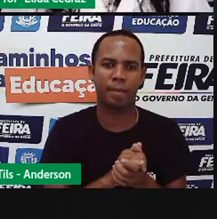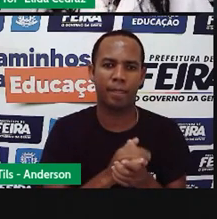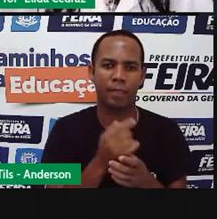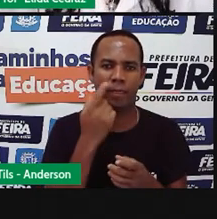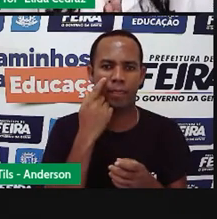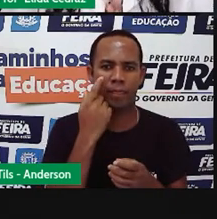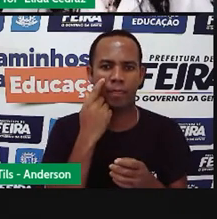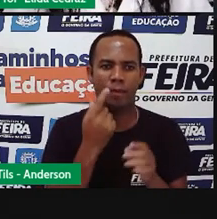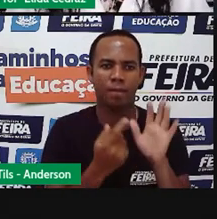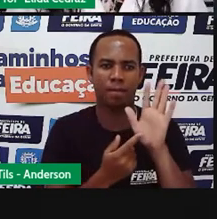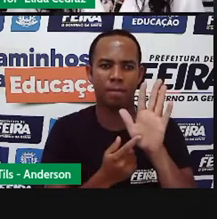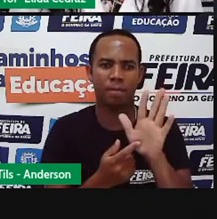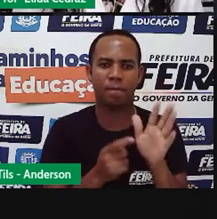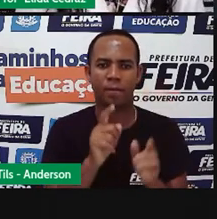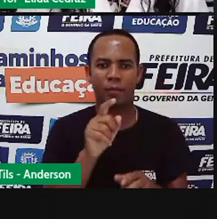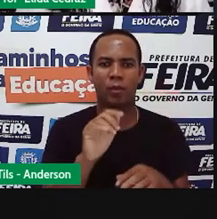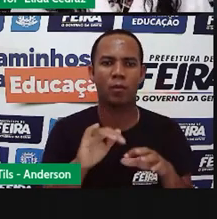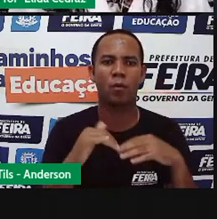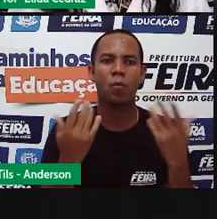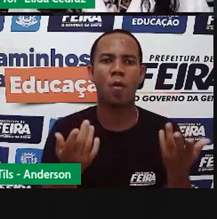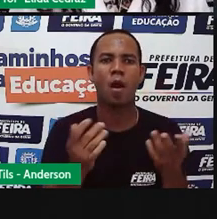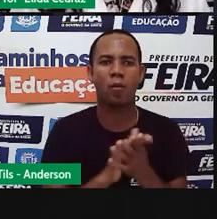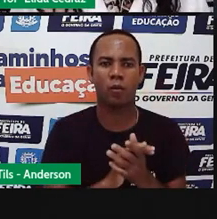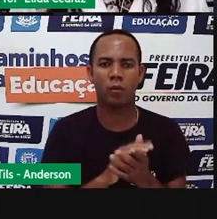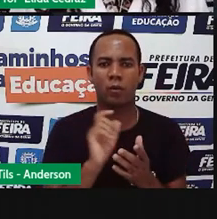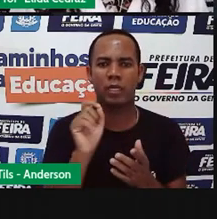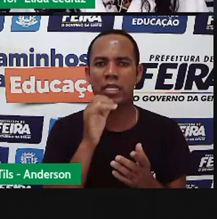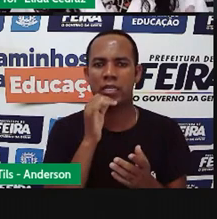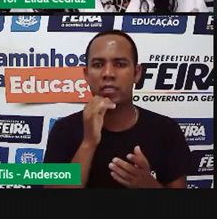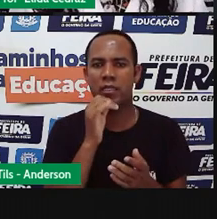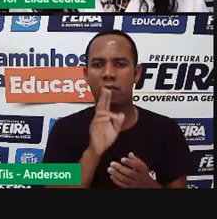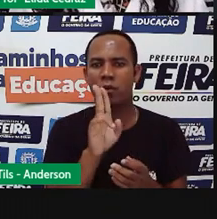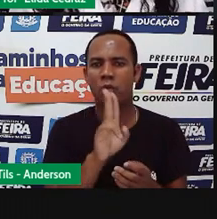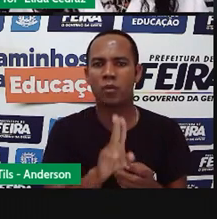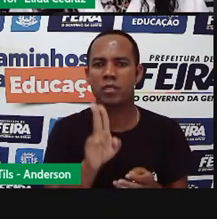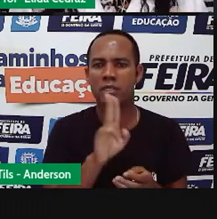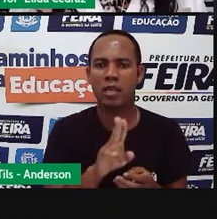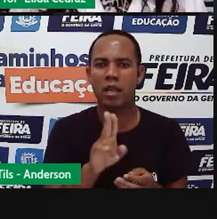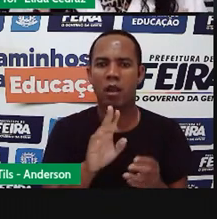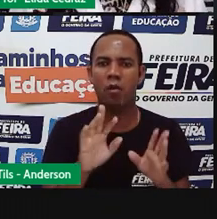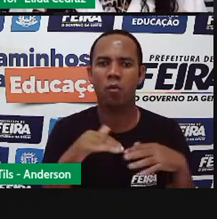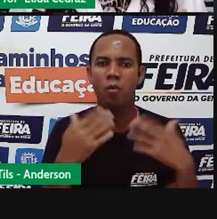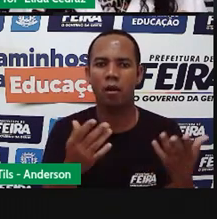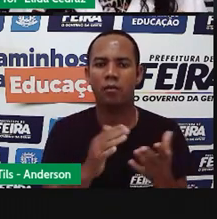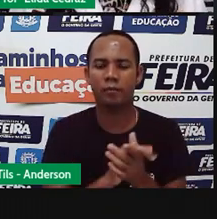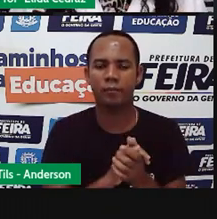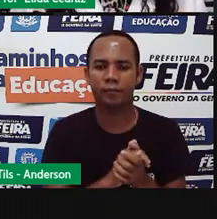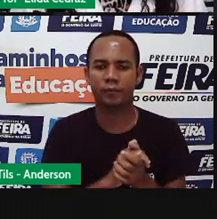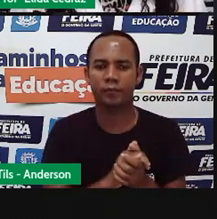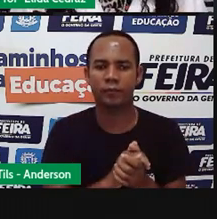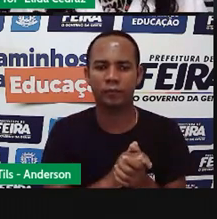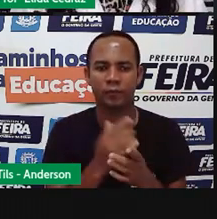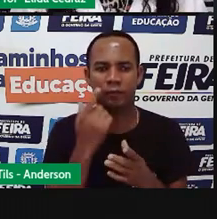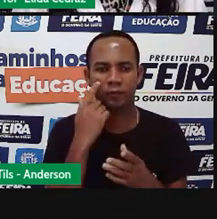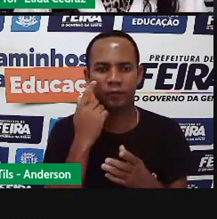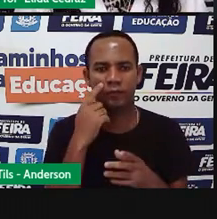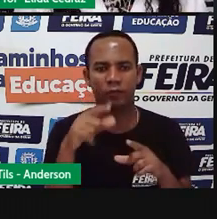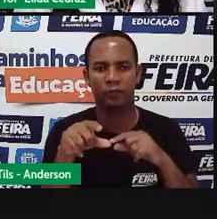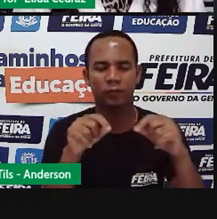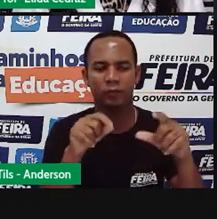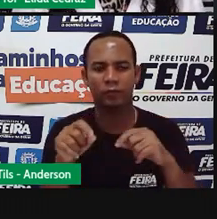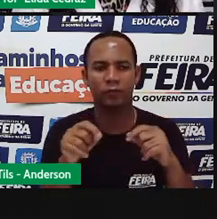Aí, vamos ver qual o objeto nós podemos utilizar. É dessa forma que os materiais são